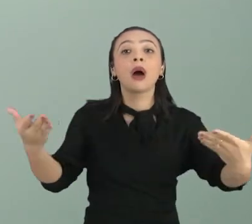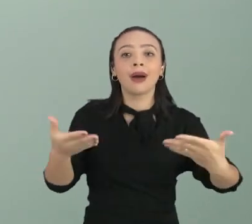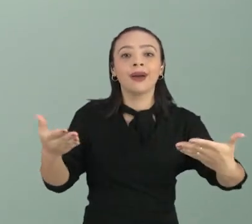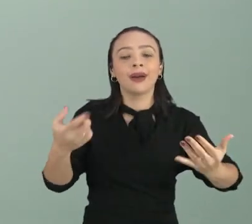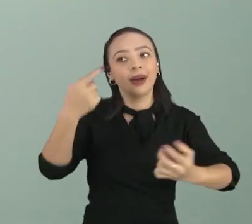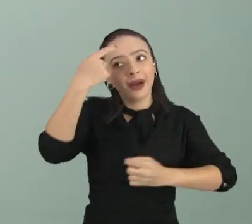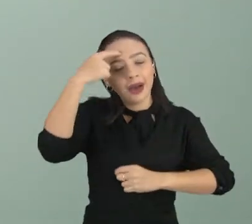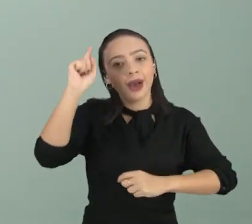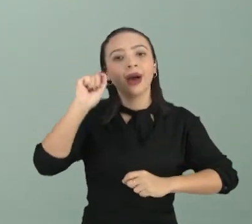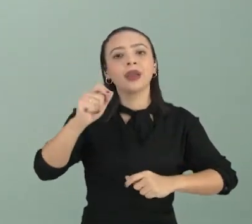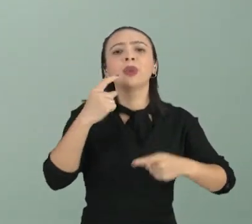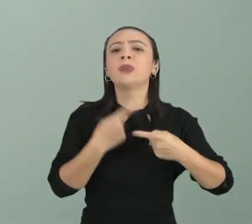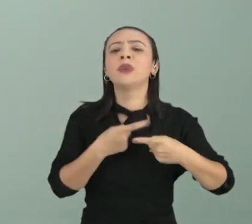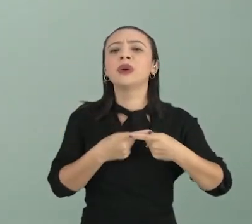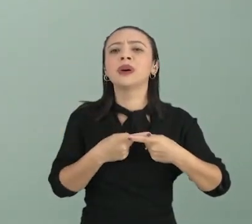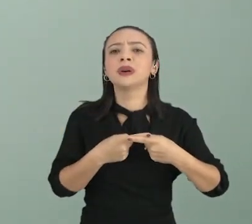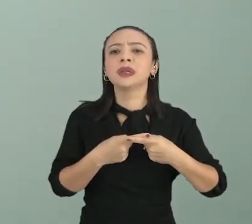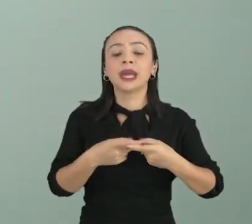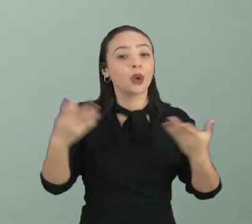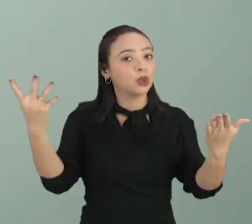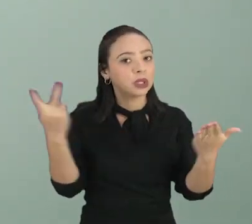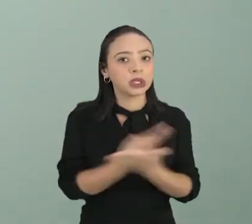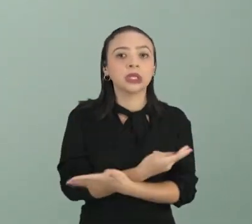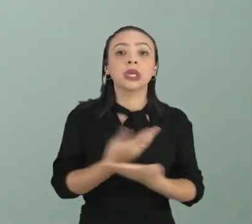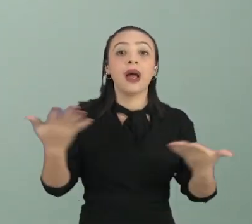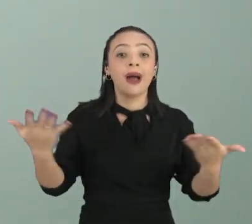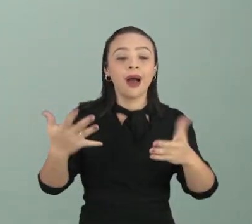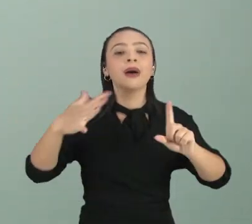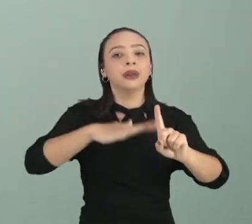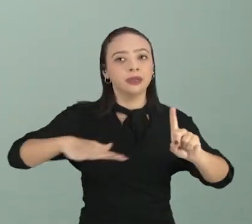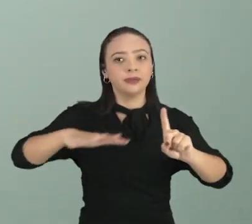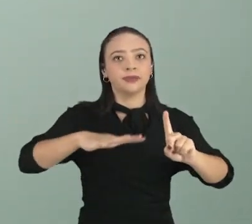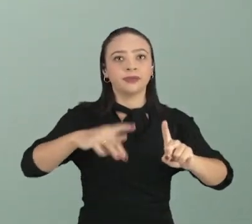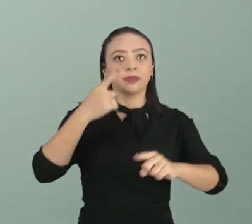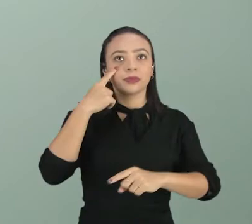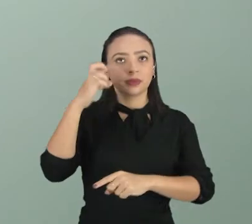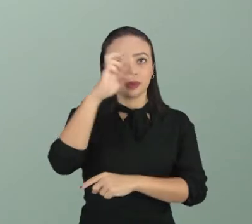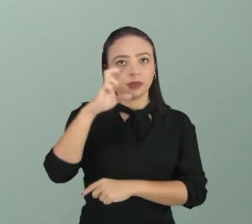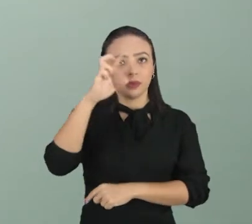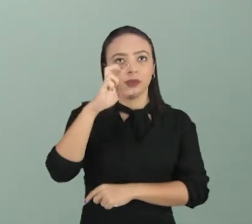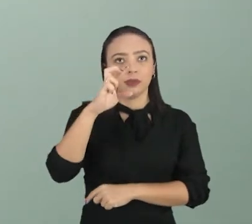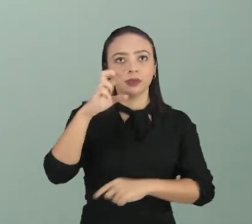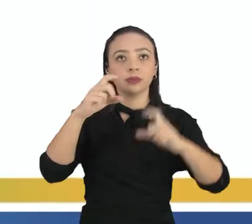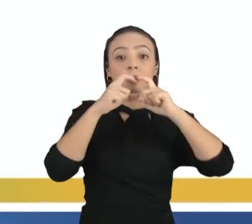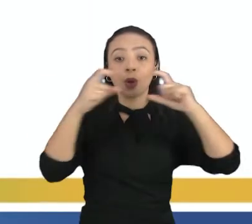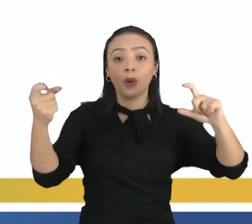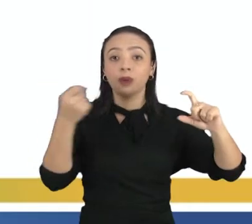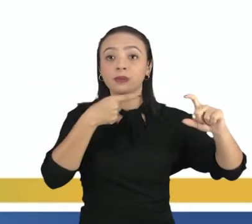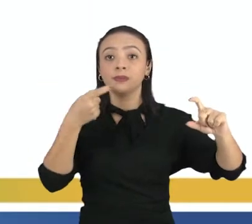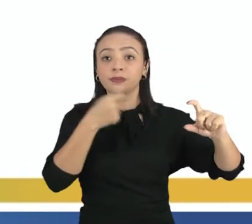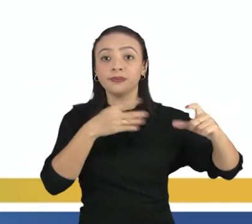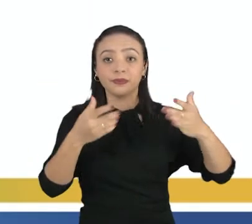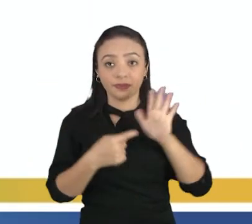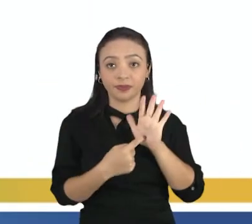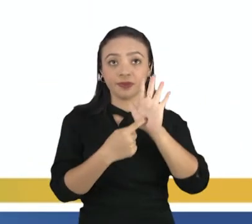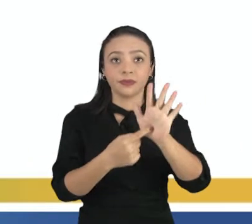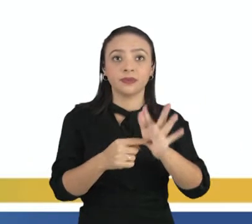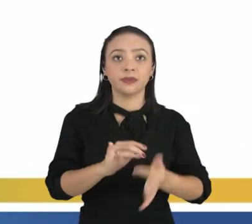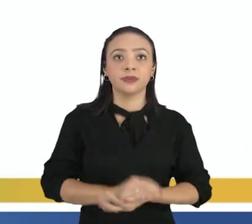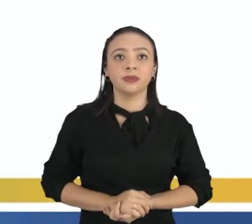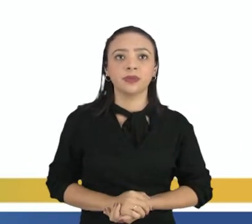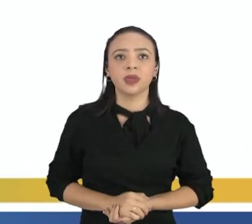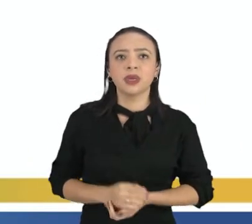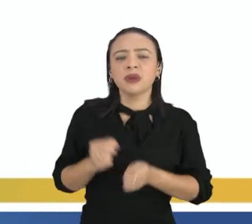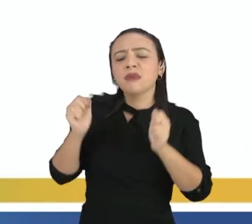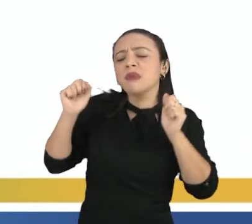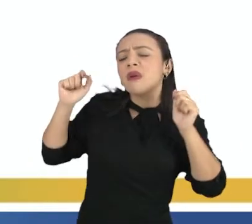produzida mediante algo que esteja acontecendo na sociedade. Observem essa charge que aparece para vocês. Me